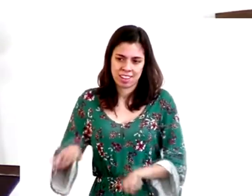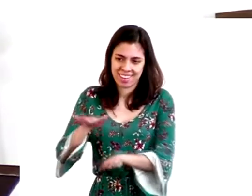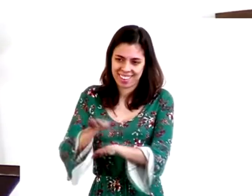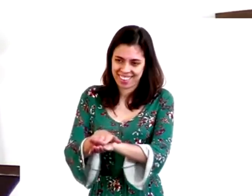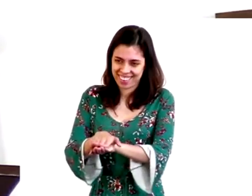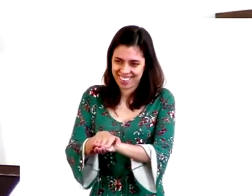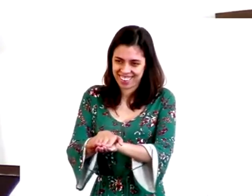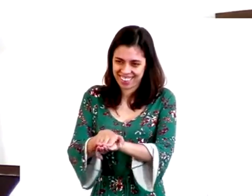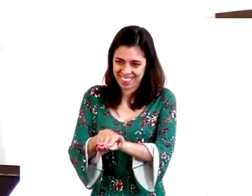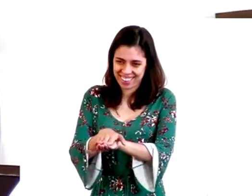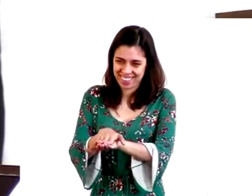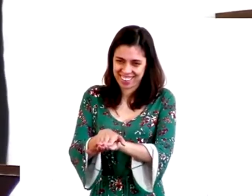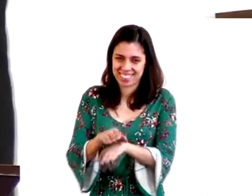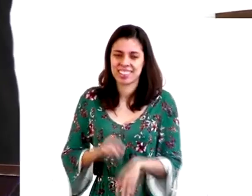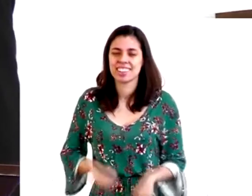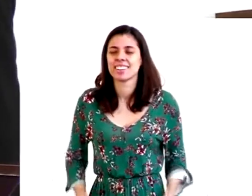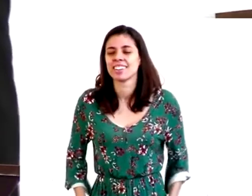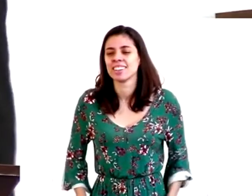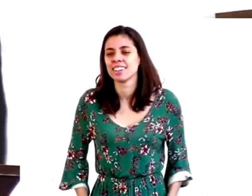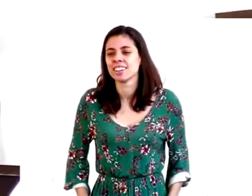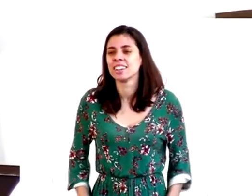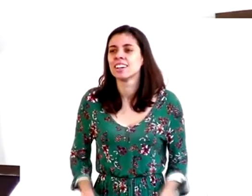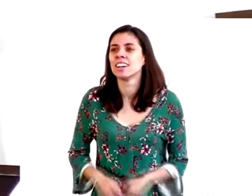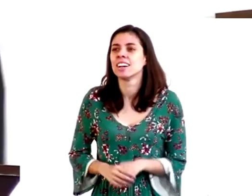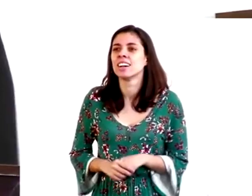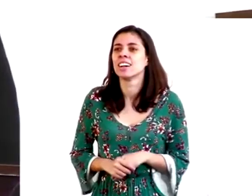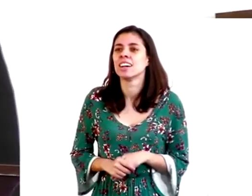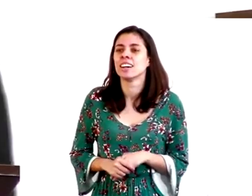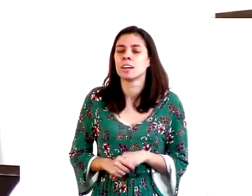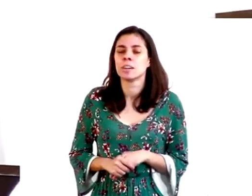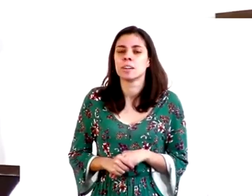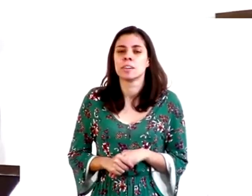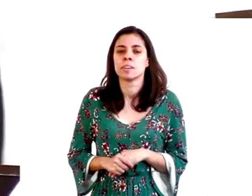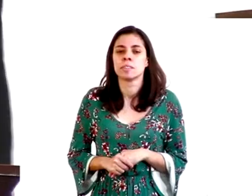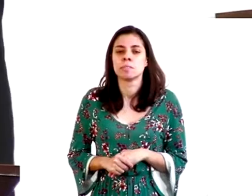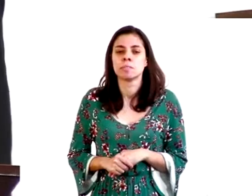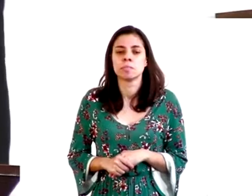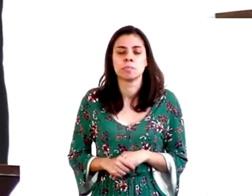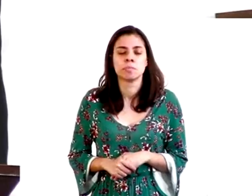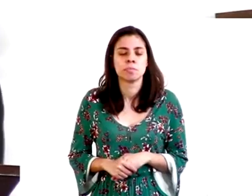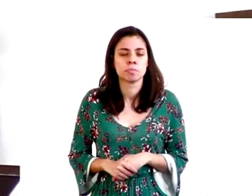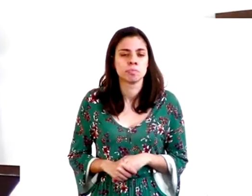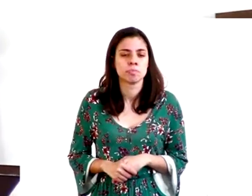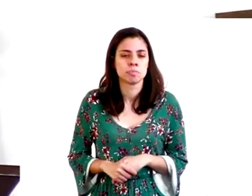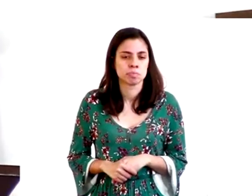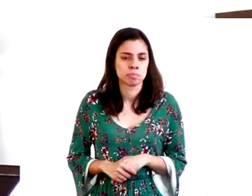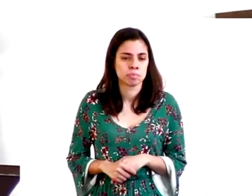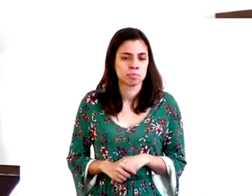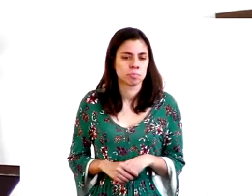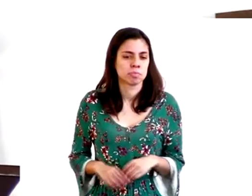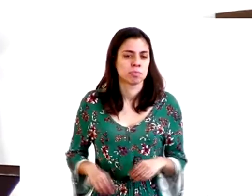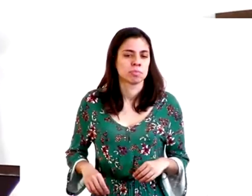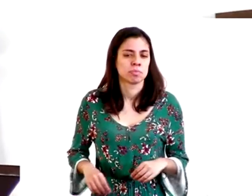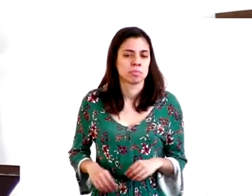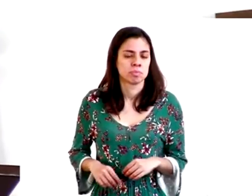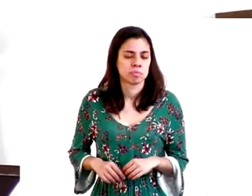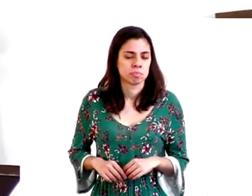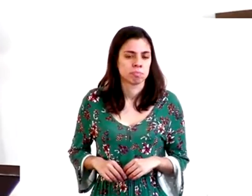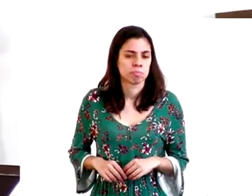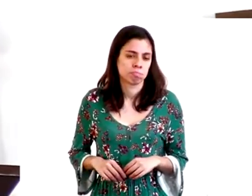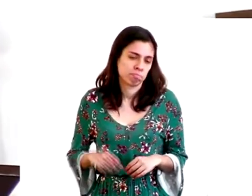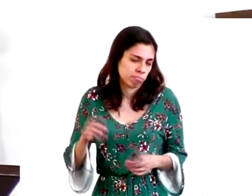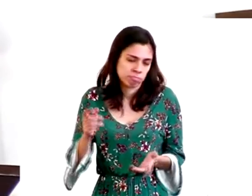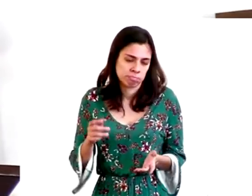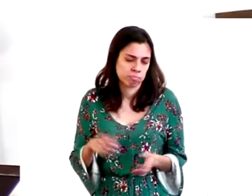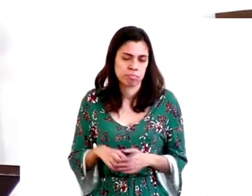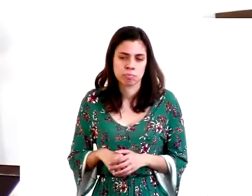Síria. Trouxeram-lhe então todos os doentes, acometidos de várias enfermidades e tormentos,